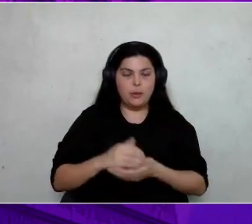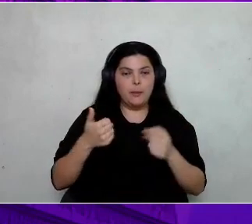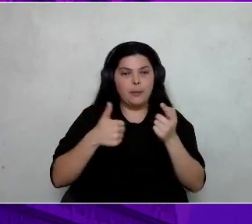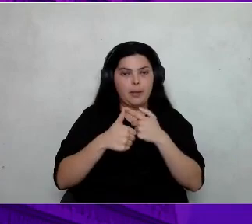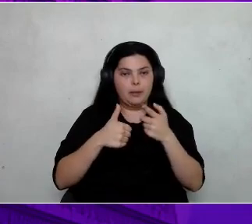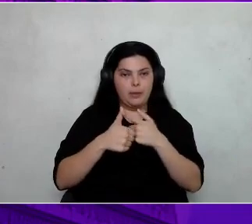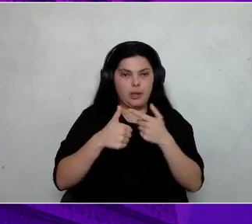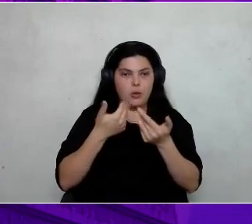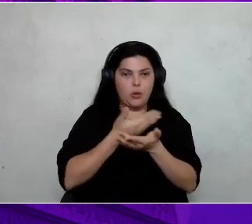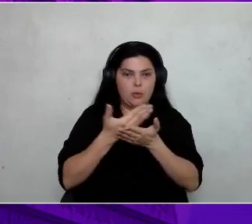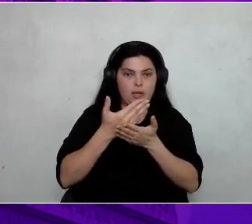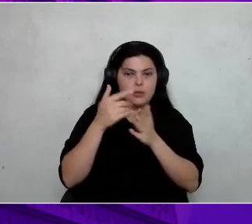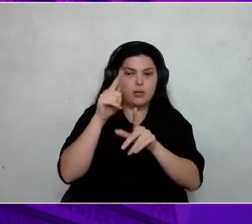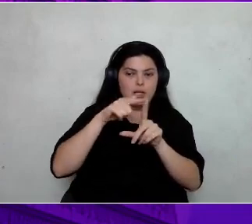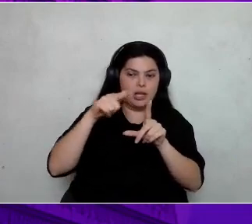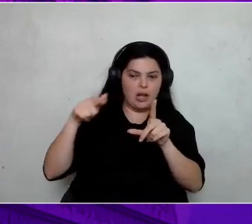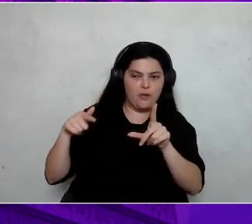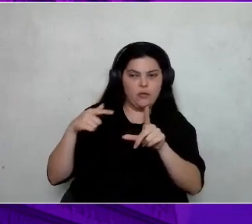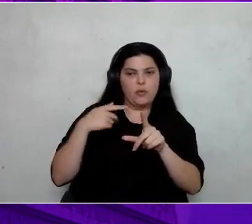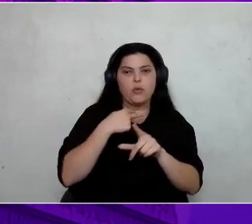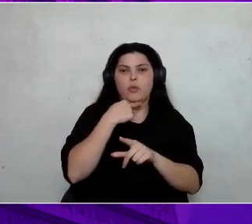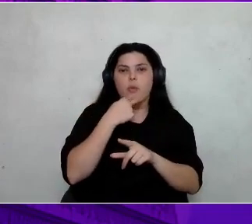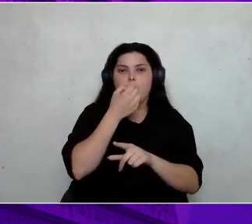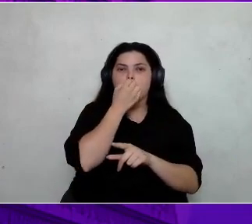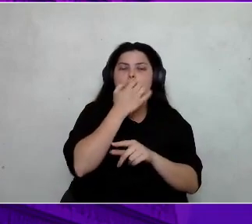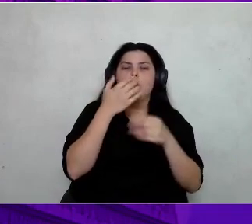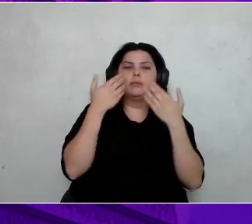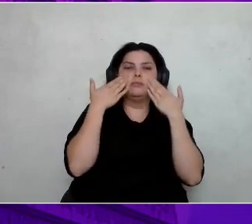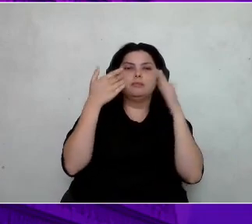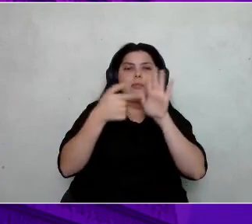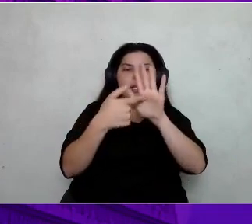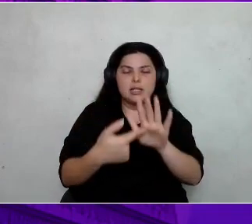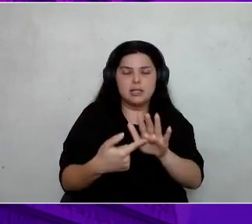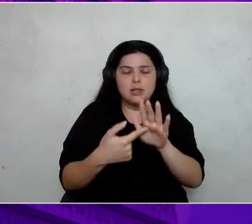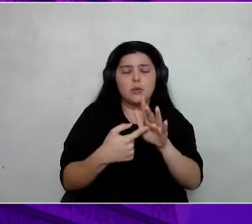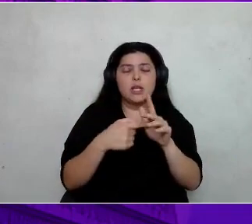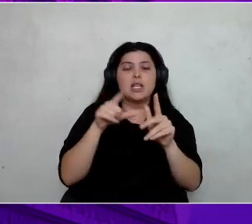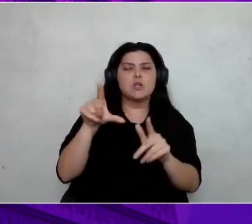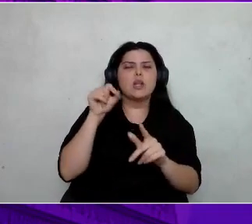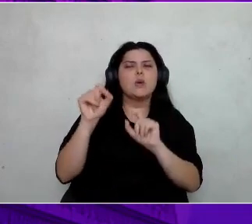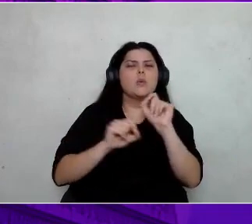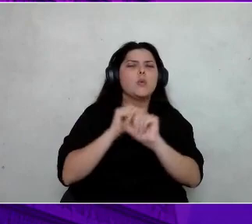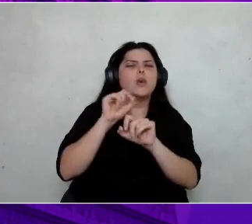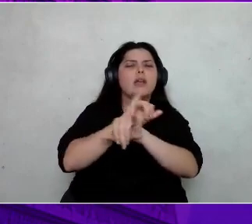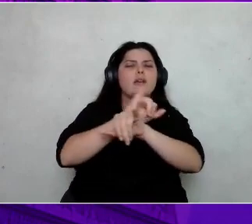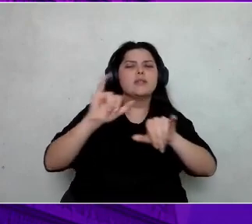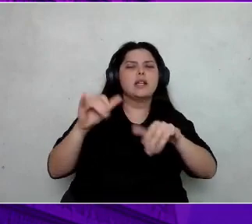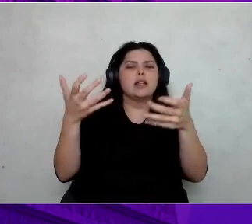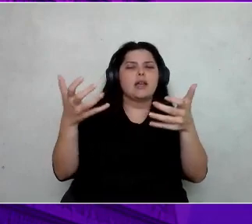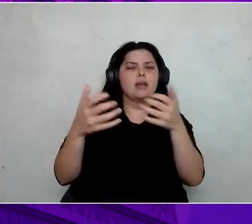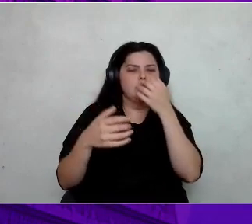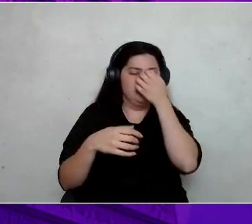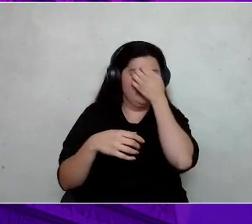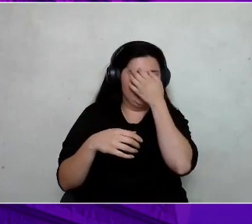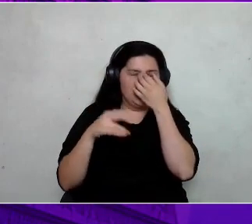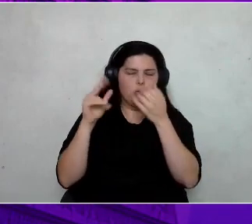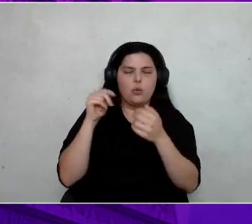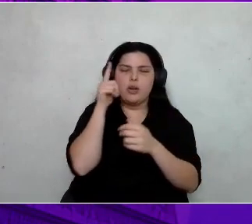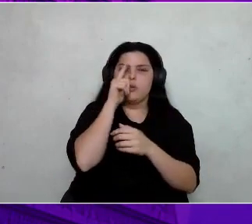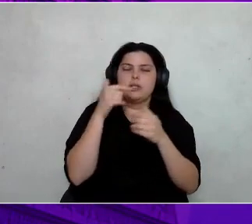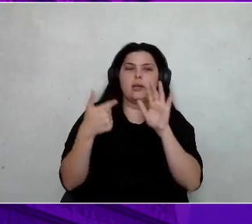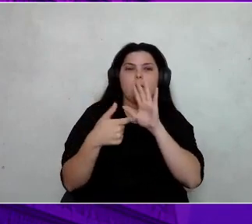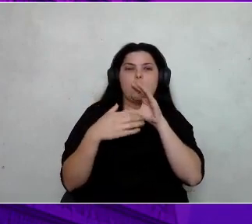gráfico de vocês ter voz própria é vocês definirem o que ele precisa falar para as pessoas. Senão ele nunca vai conseguir se comunicar, tá